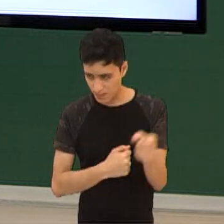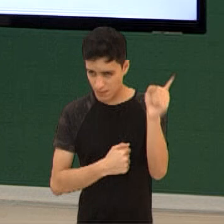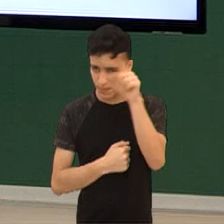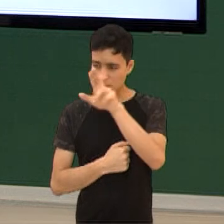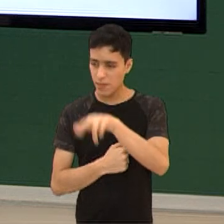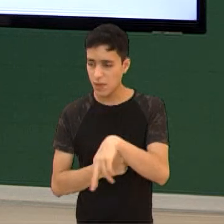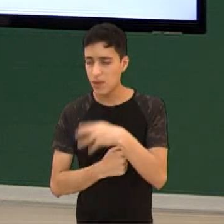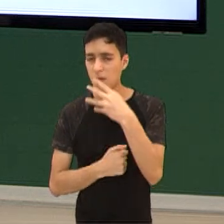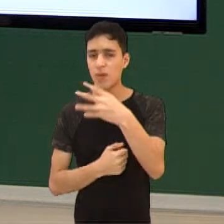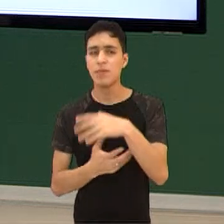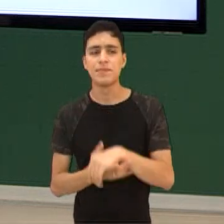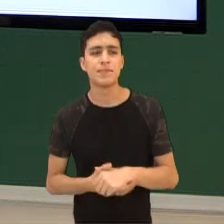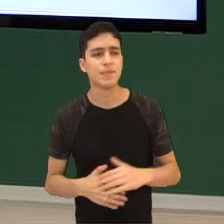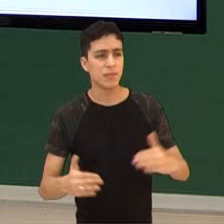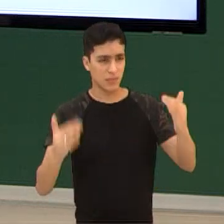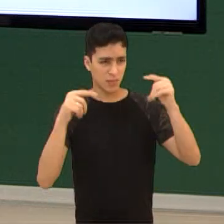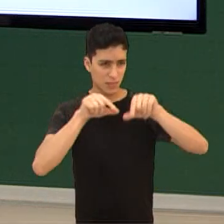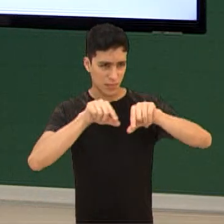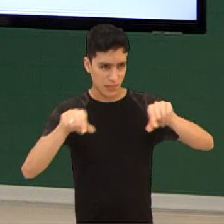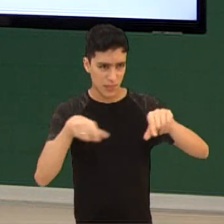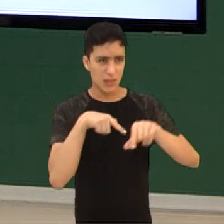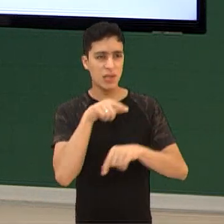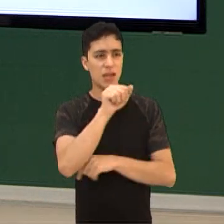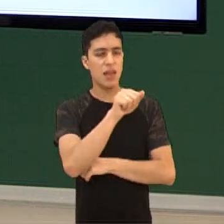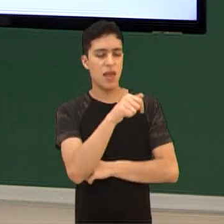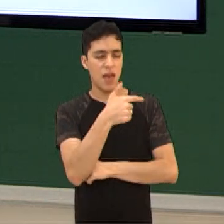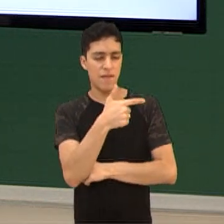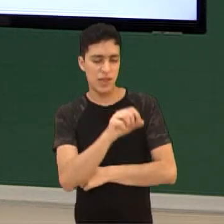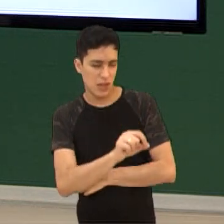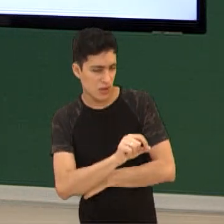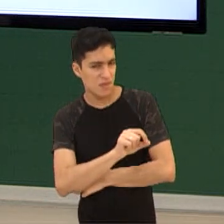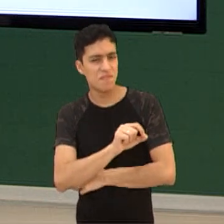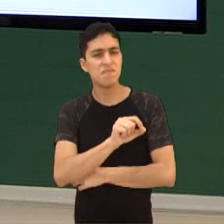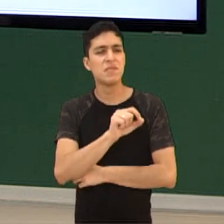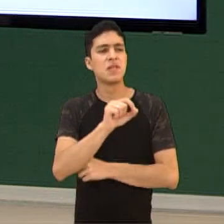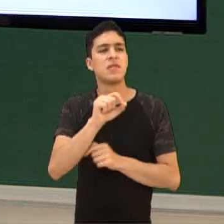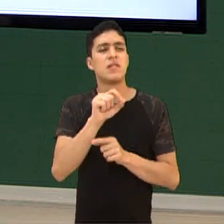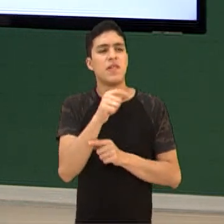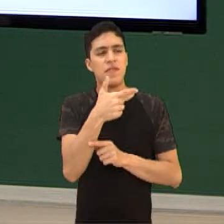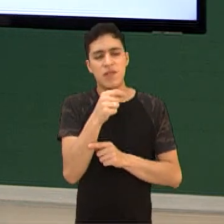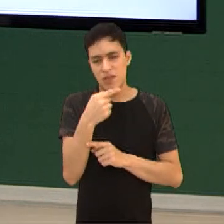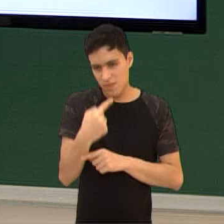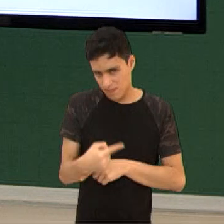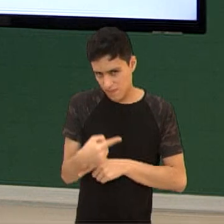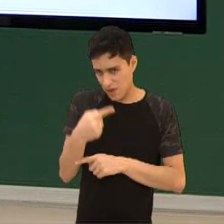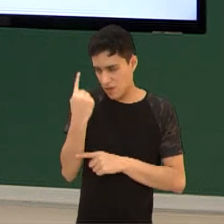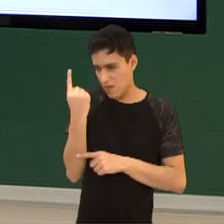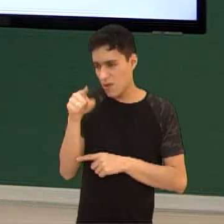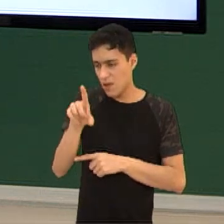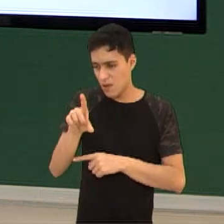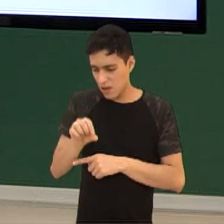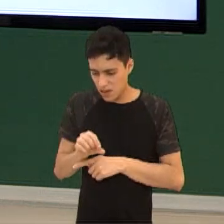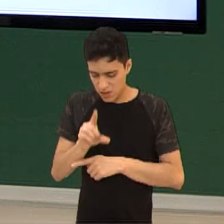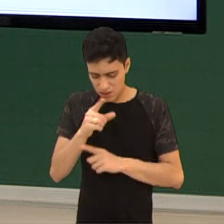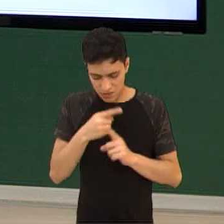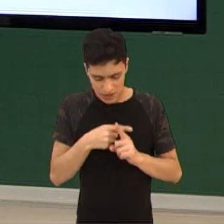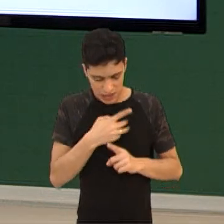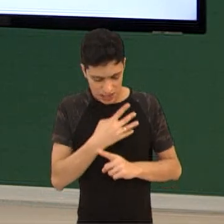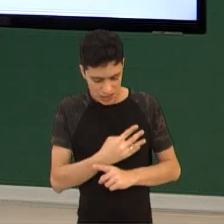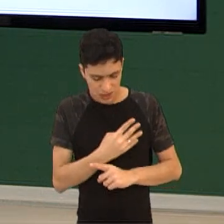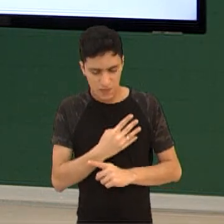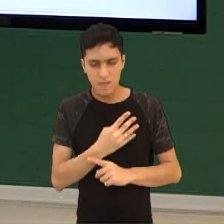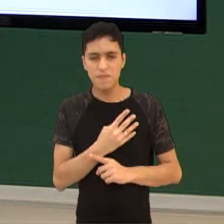e a razão por 4, eu encontro o A20. 20 menos 1 são 19, 19 vezes